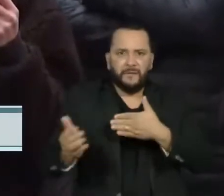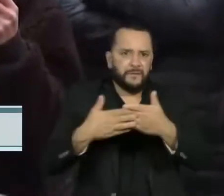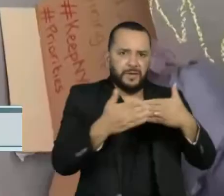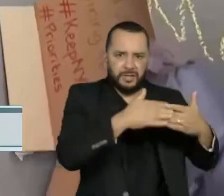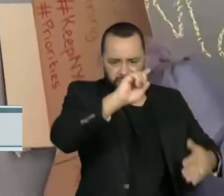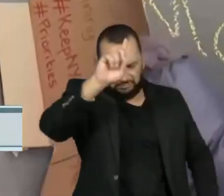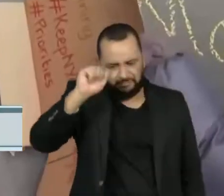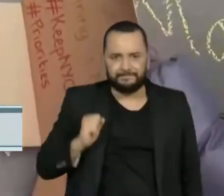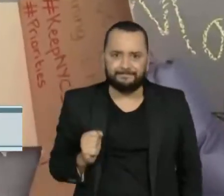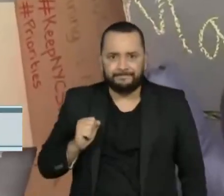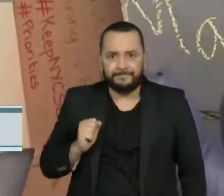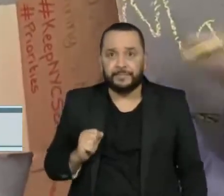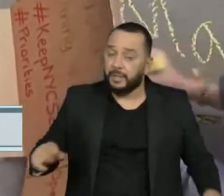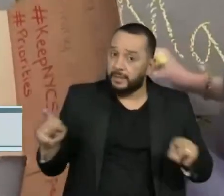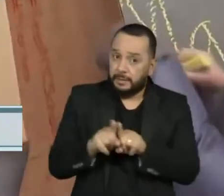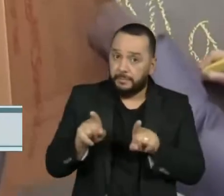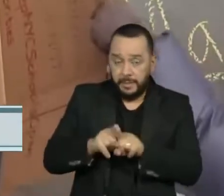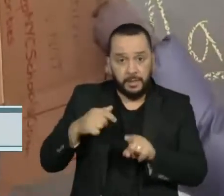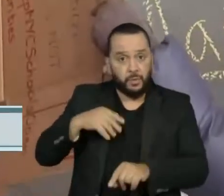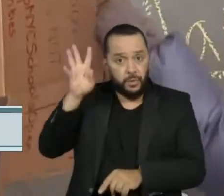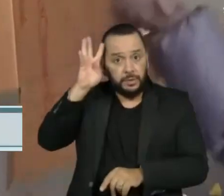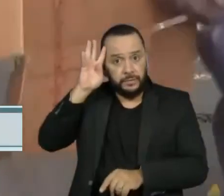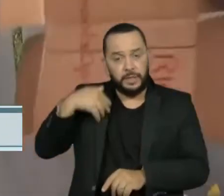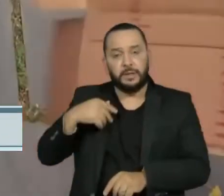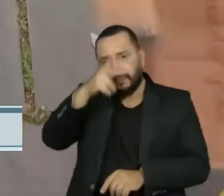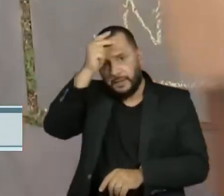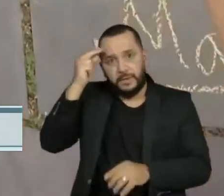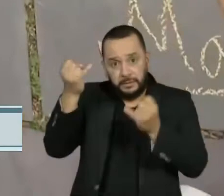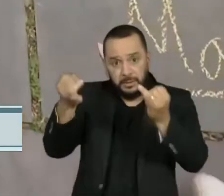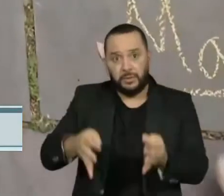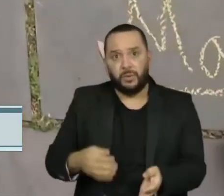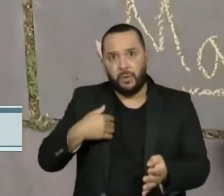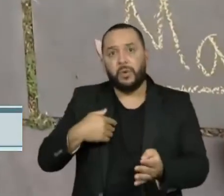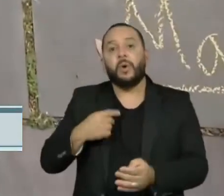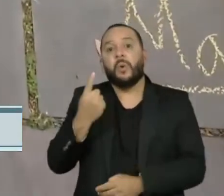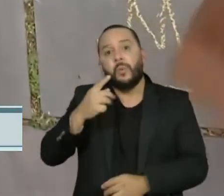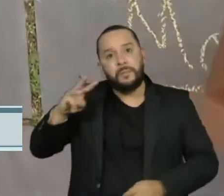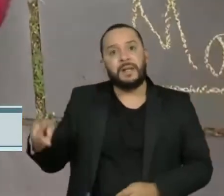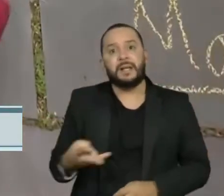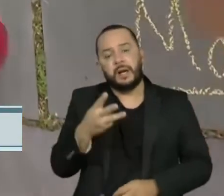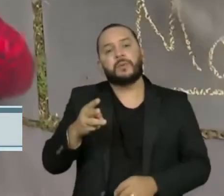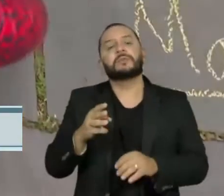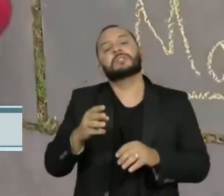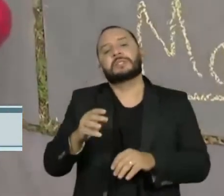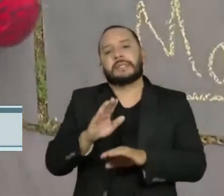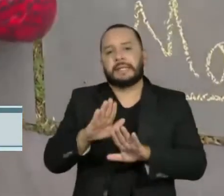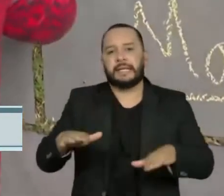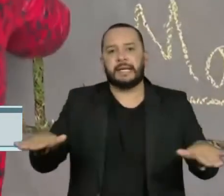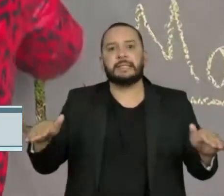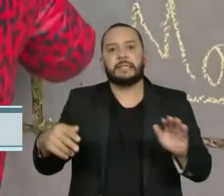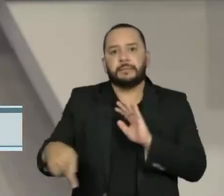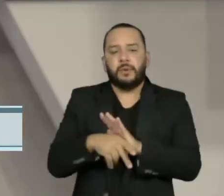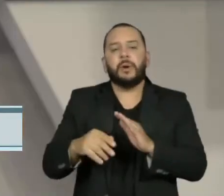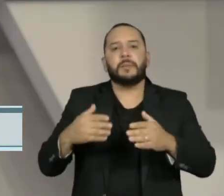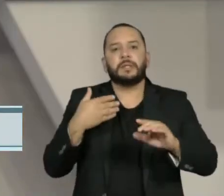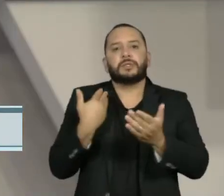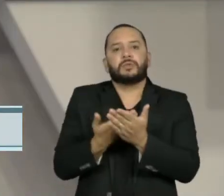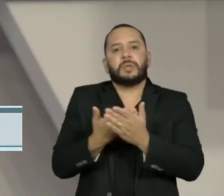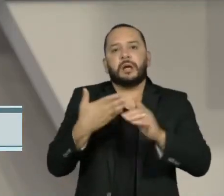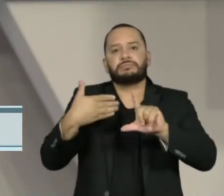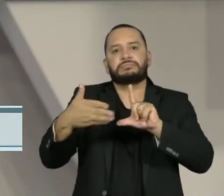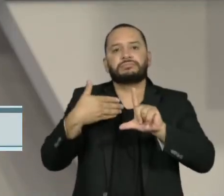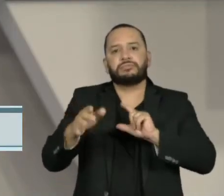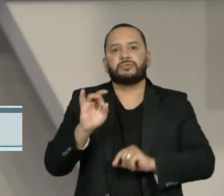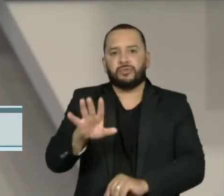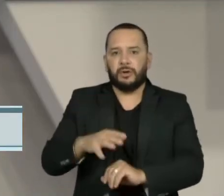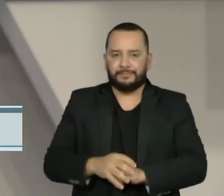coronavírus. Na quarta-feira, o prefeito disse que enviaria mais de 1 milhão de crianças para aulas totalmente online. Depois